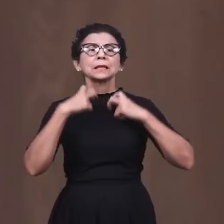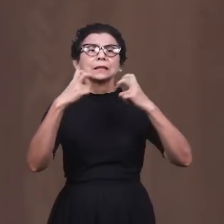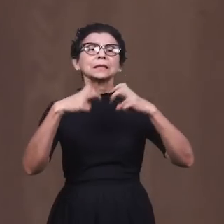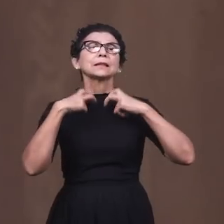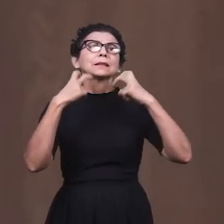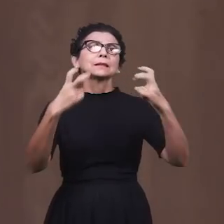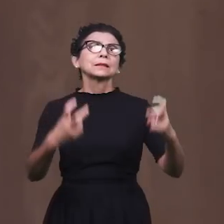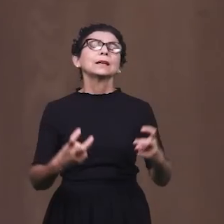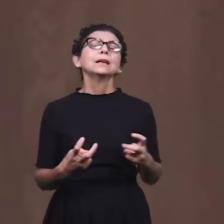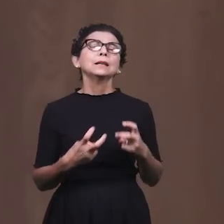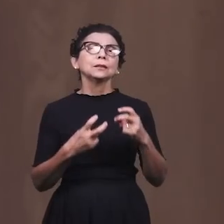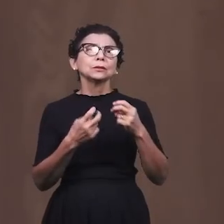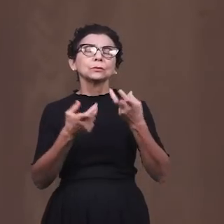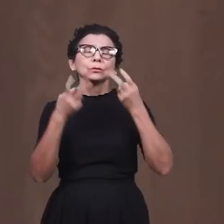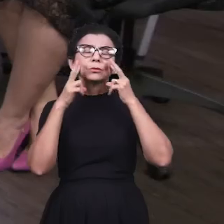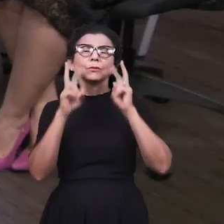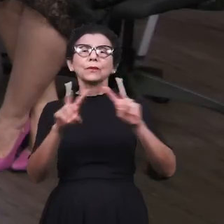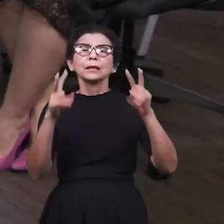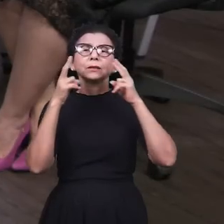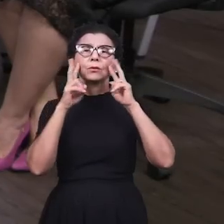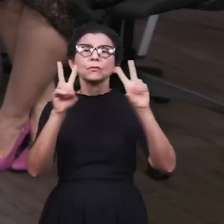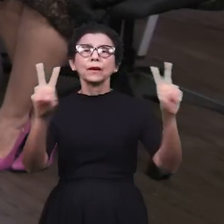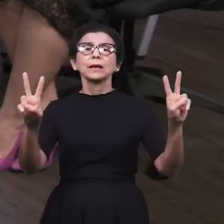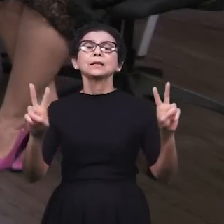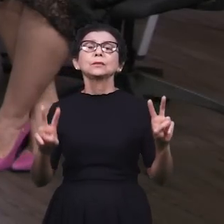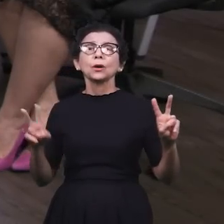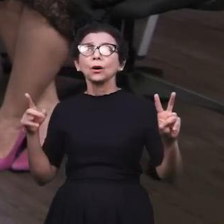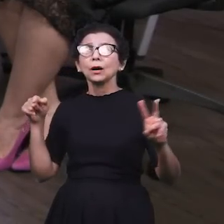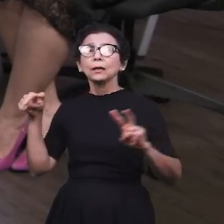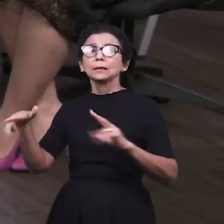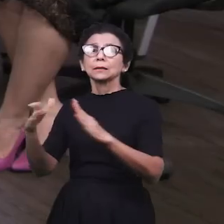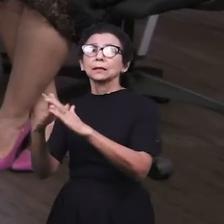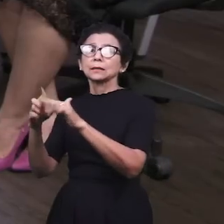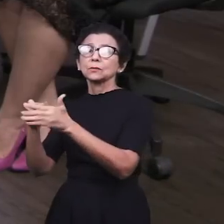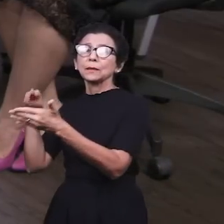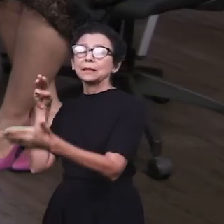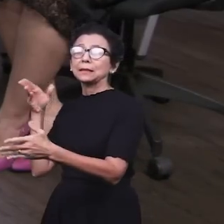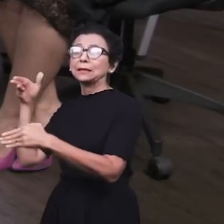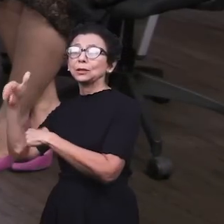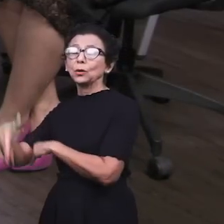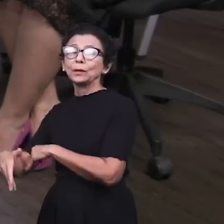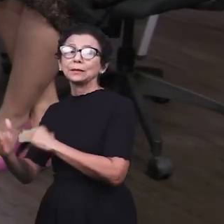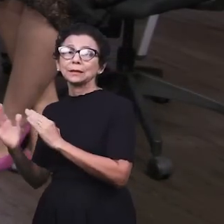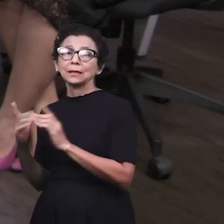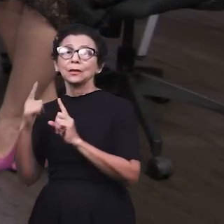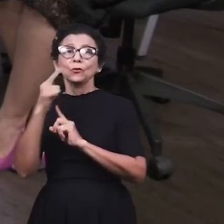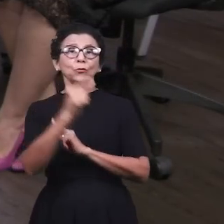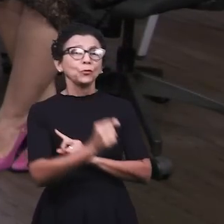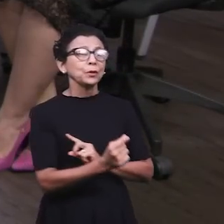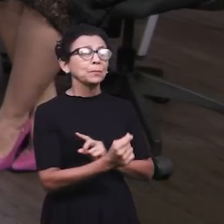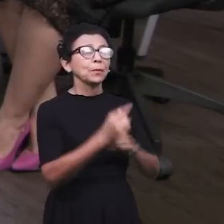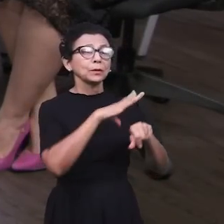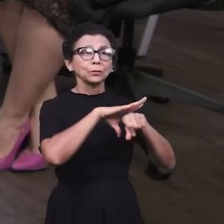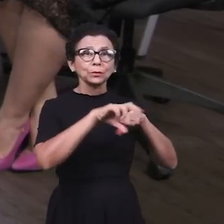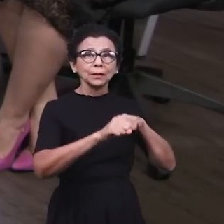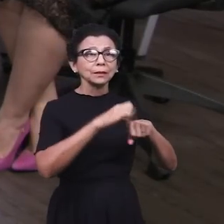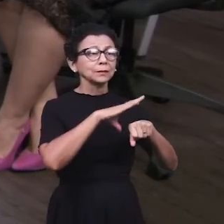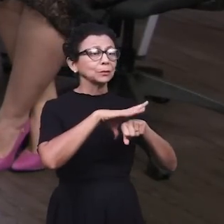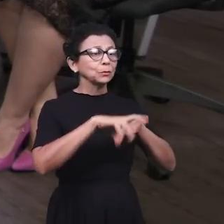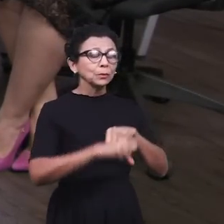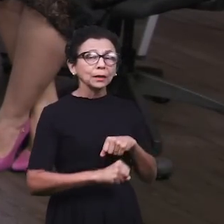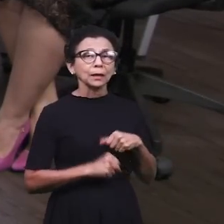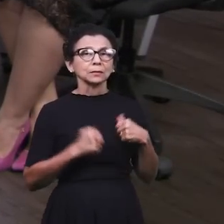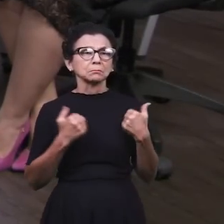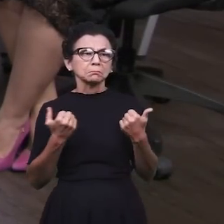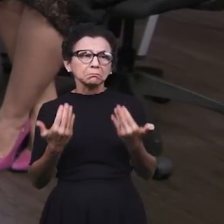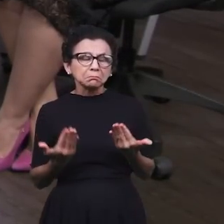igreja Maranata, voltei vendo, e aí foi aquela porção de gente, a casa dela encheu de gente. Aí quando eu fiquei sabendo, em Vitória, 250 quilômetros